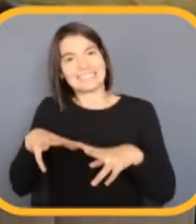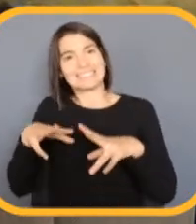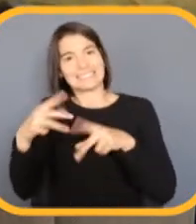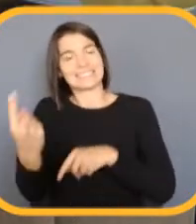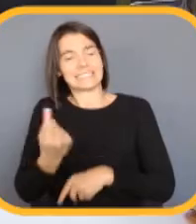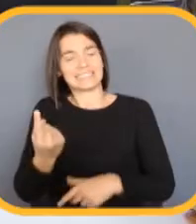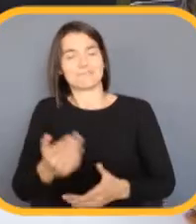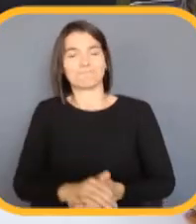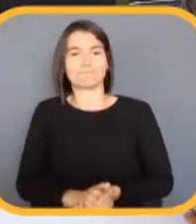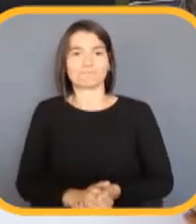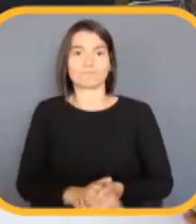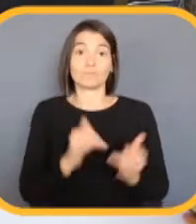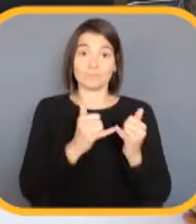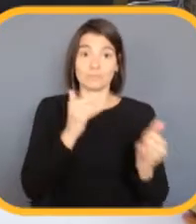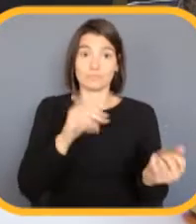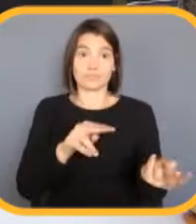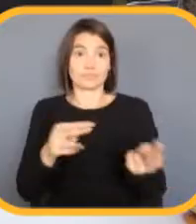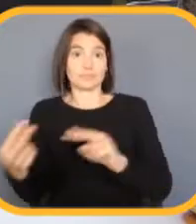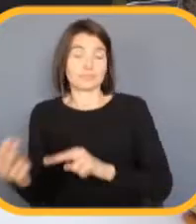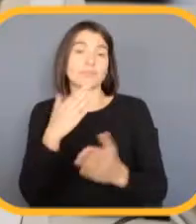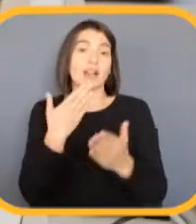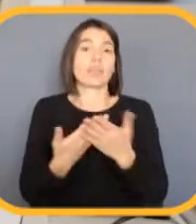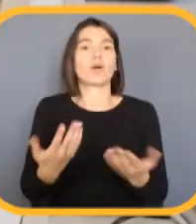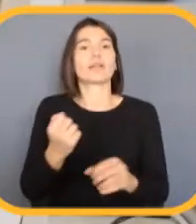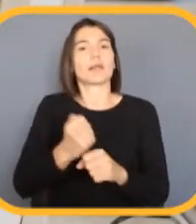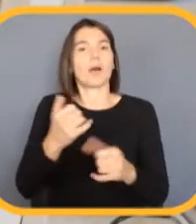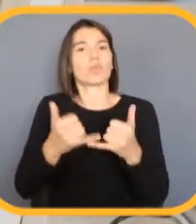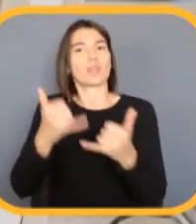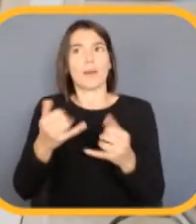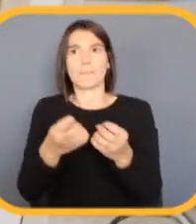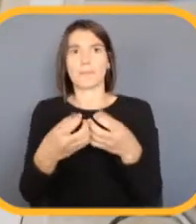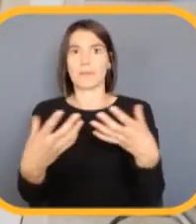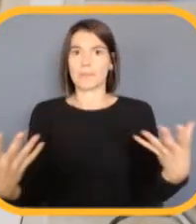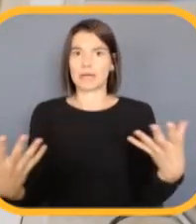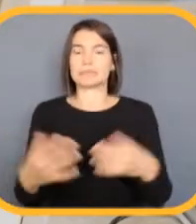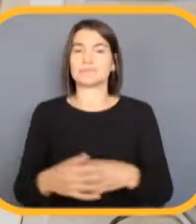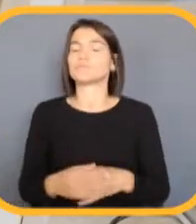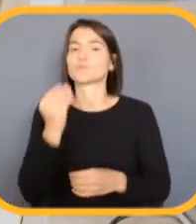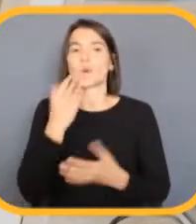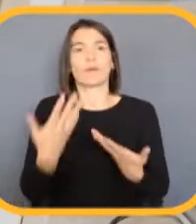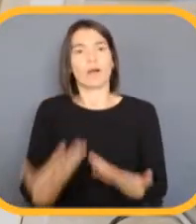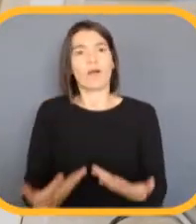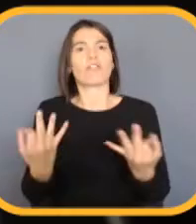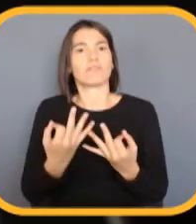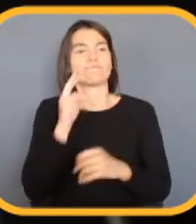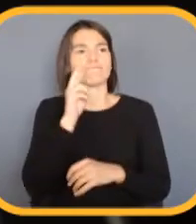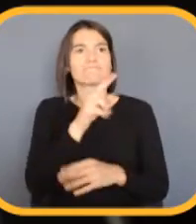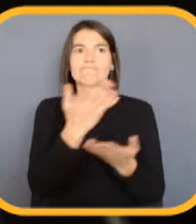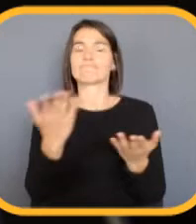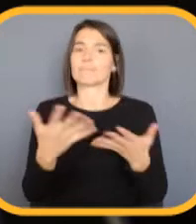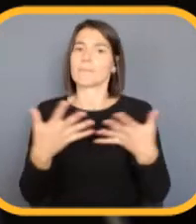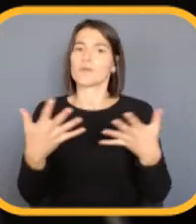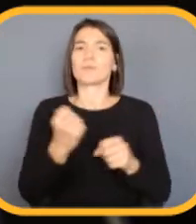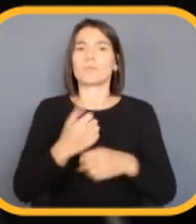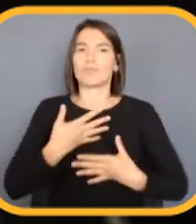profissionais melhores e sem isso a nossa evolução é muito mais difícil. A passagem para o digital acelerou o processo de automação do trabalho, ou seja,